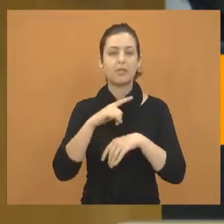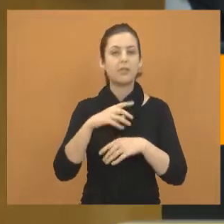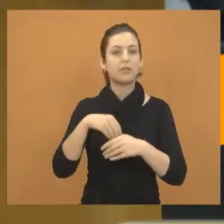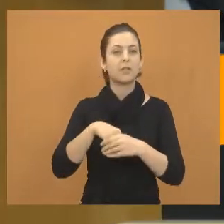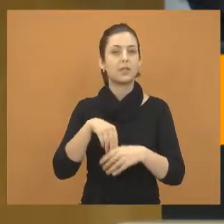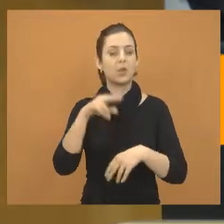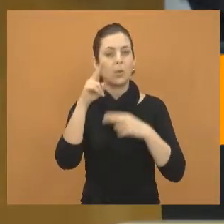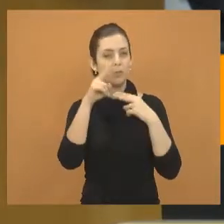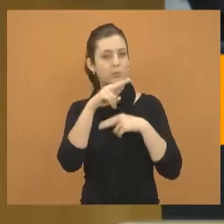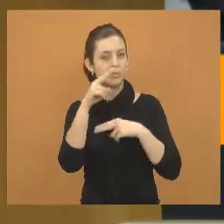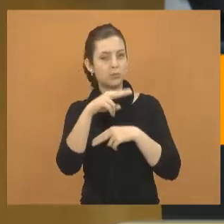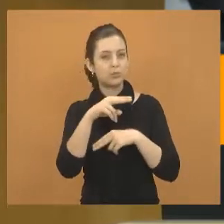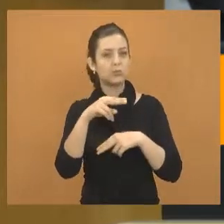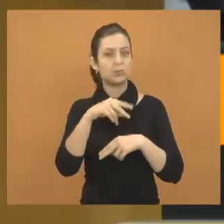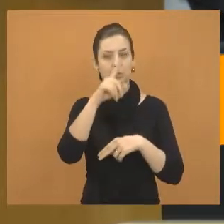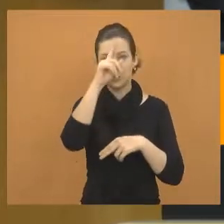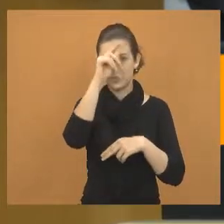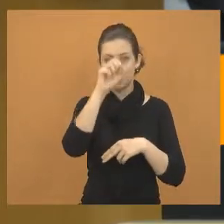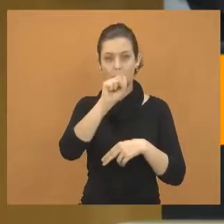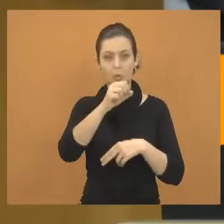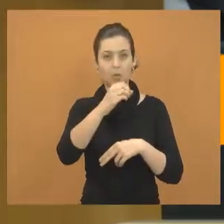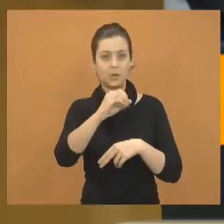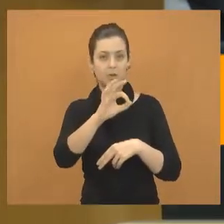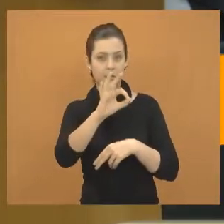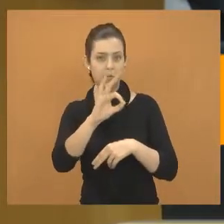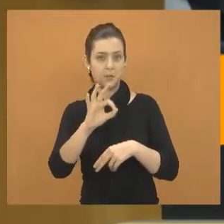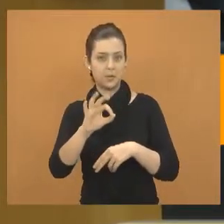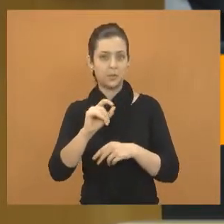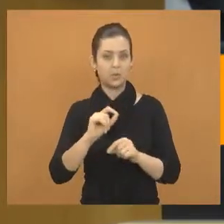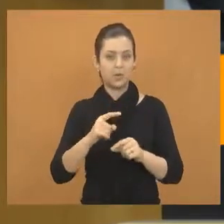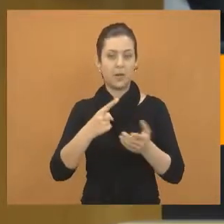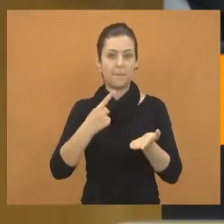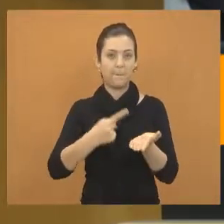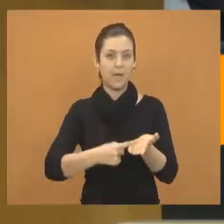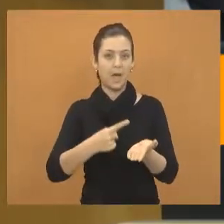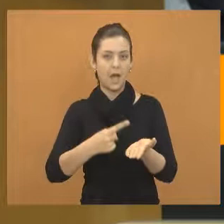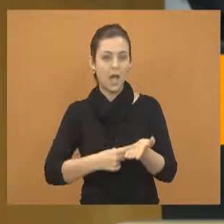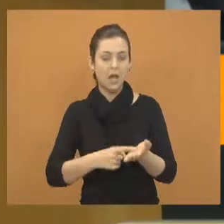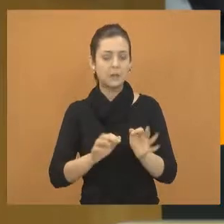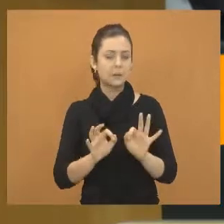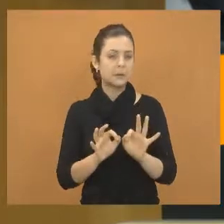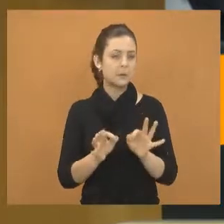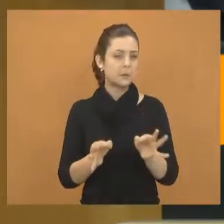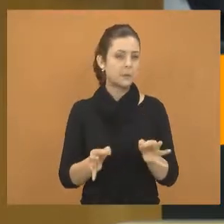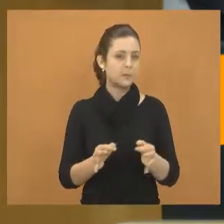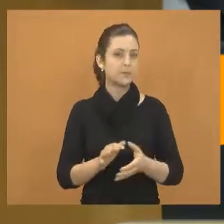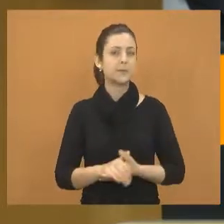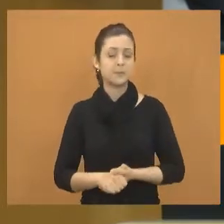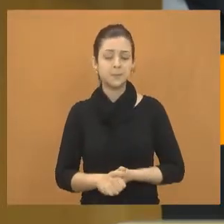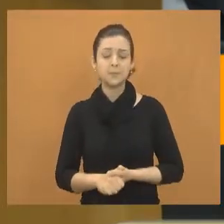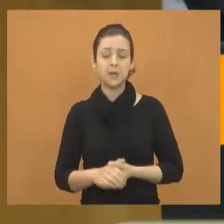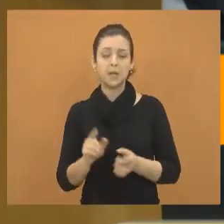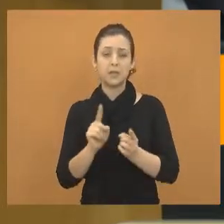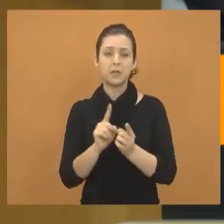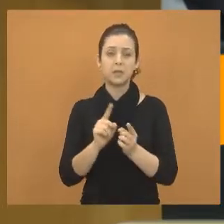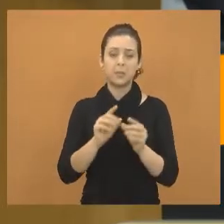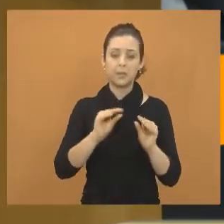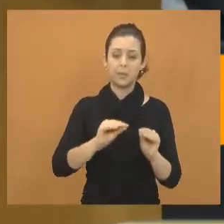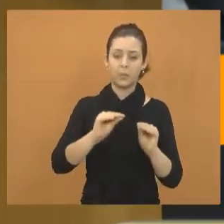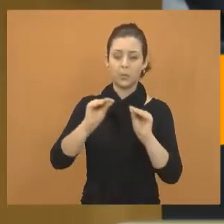Casa, 80% desse atendimento são consultas de baixa complexidade. Esses atendimentos serão